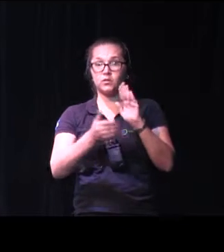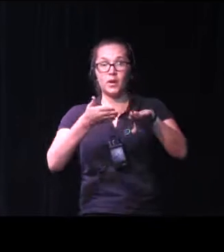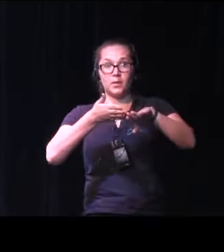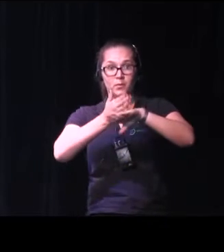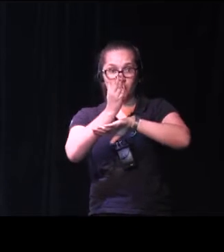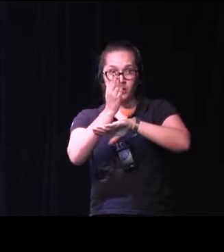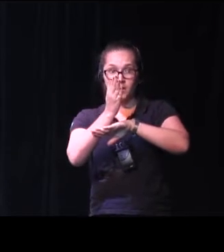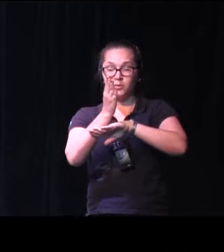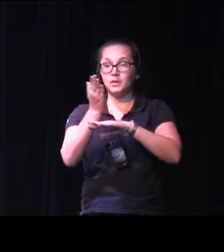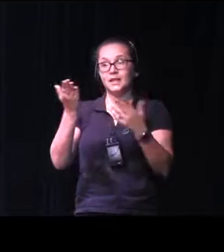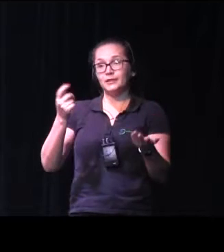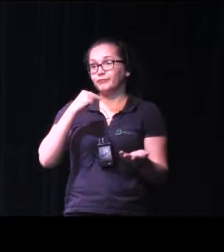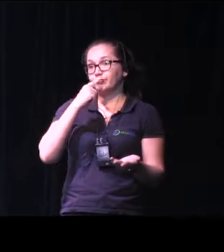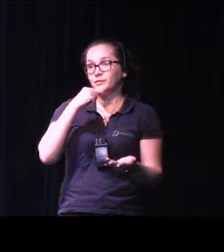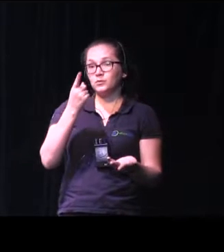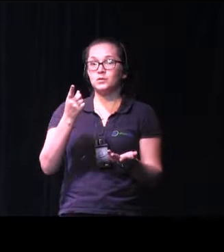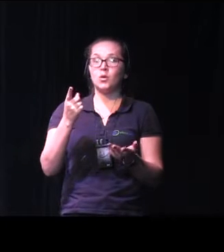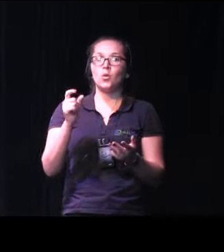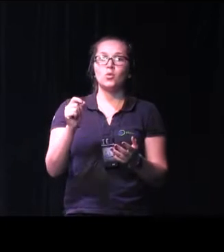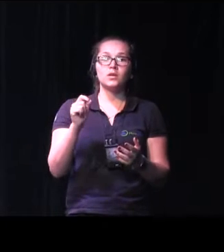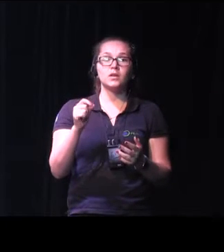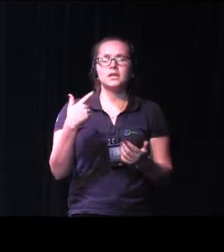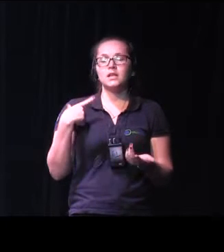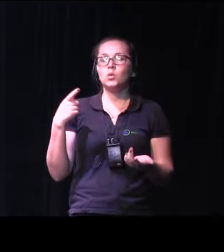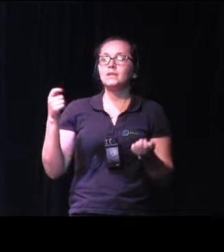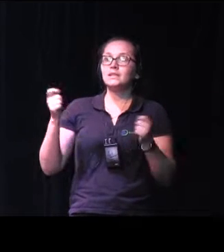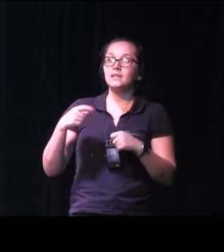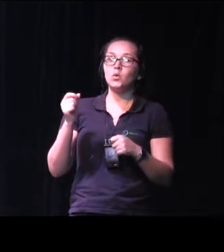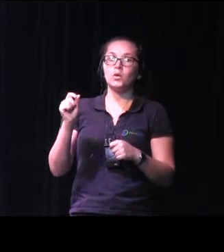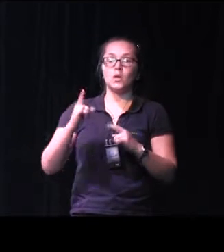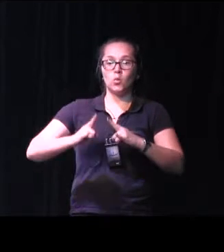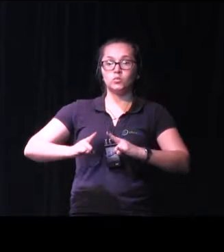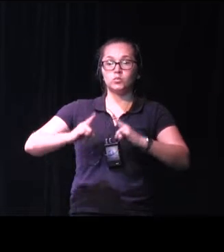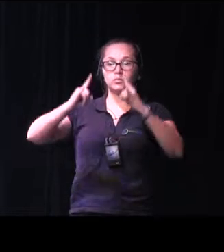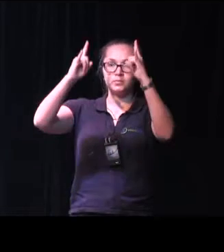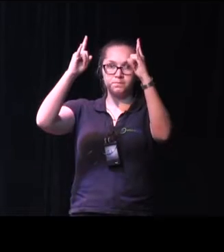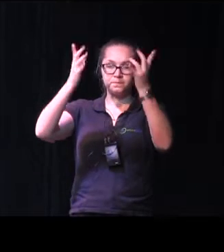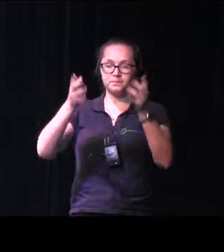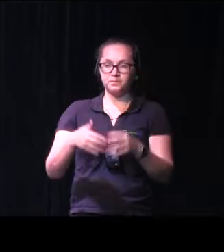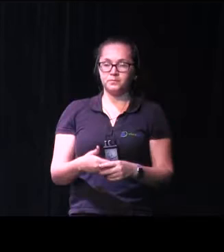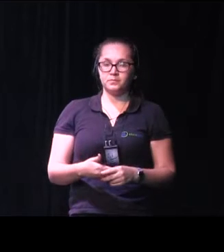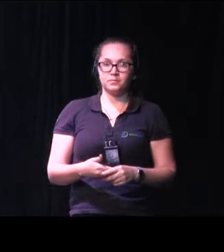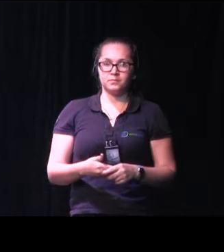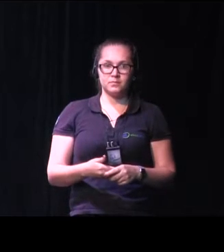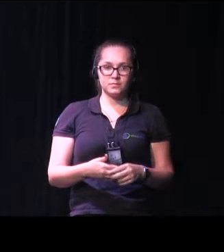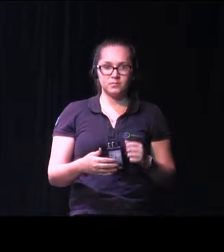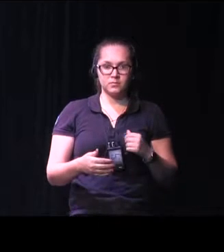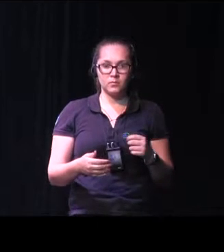Então, o projeto é aprovado, não me deixaram fazer o subsolo e eu fiz um